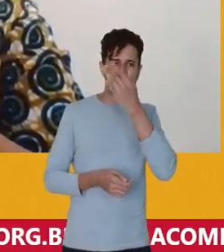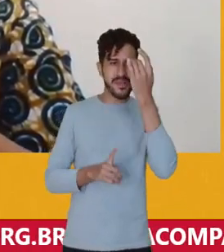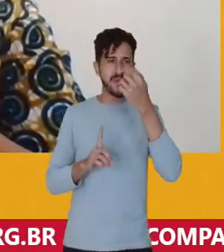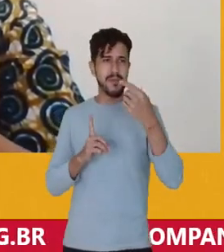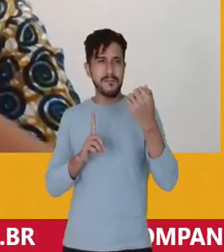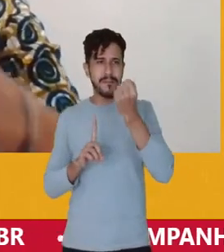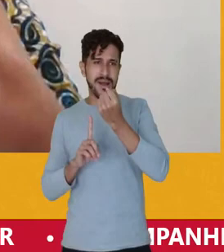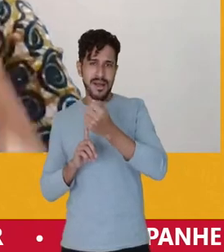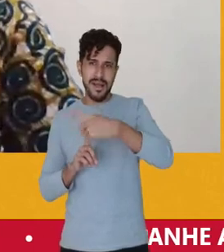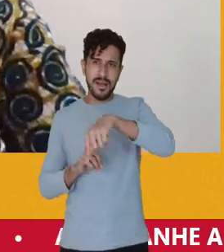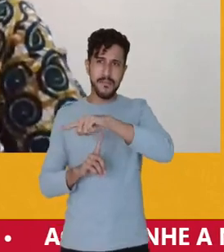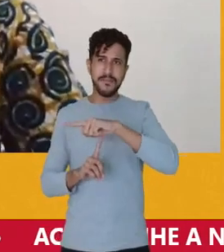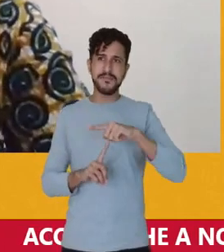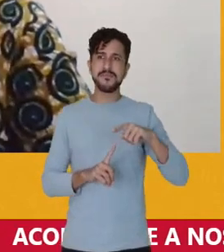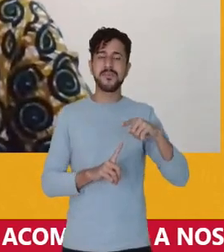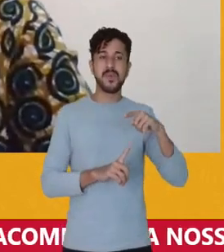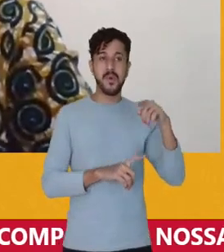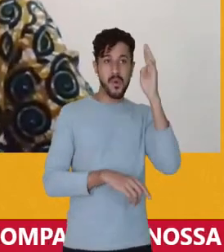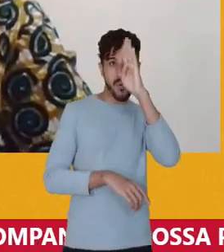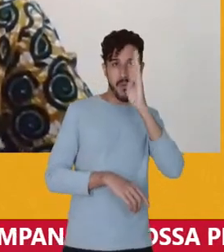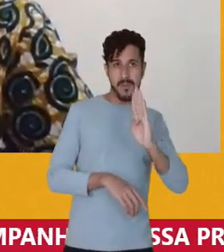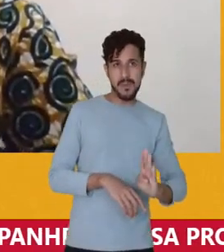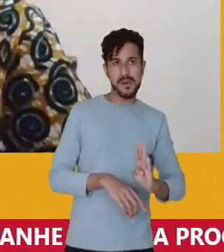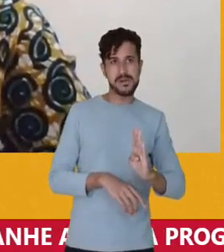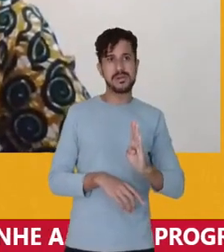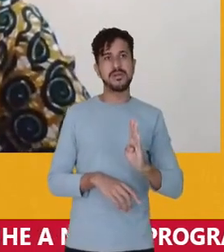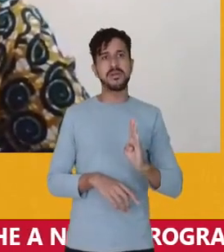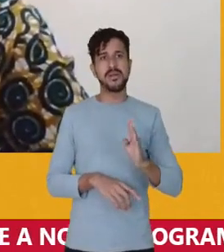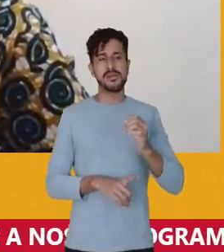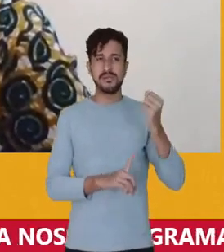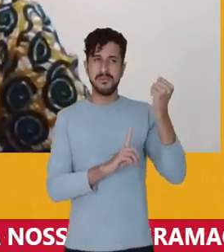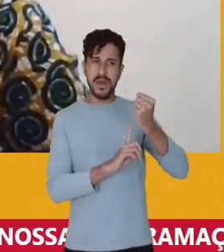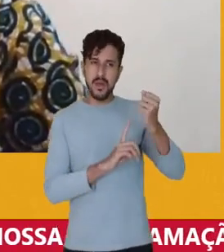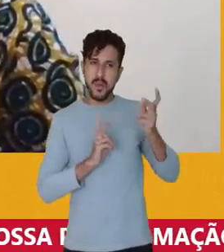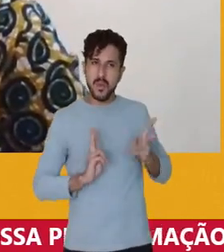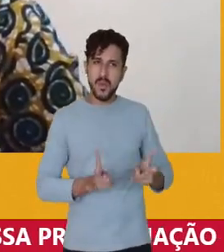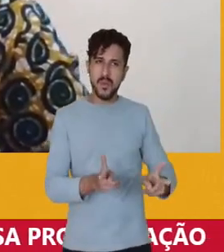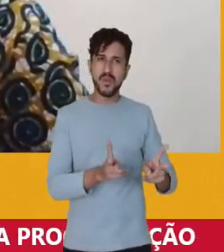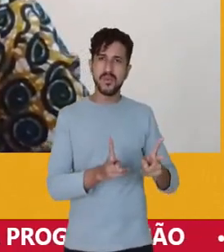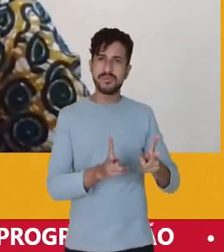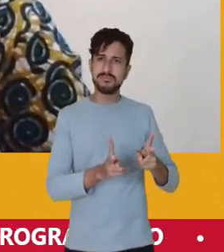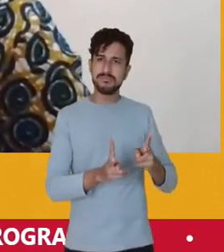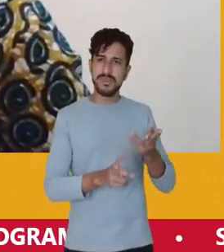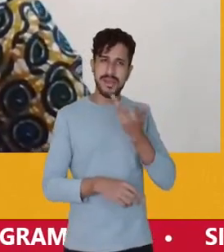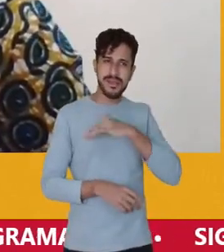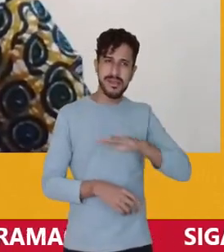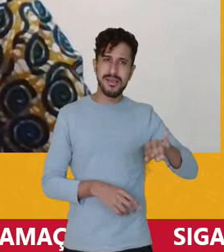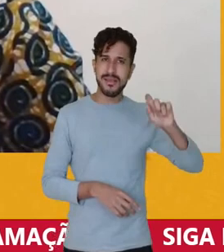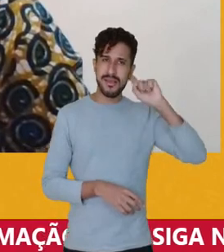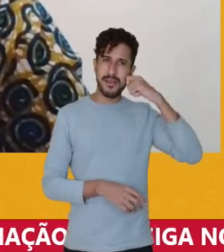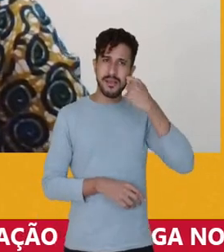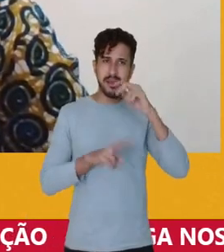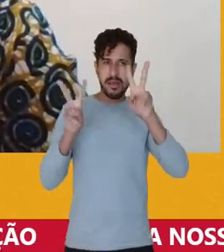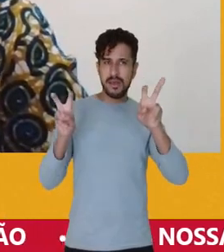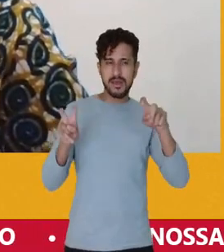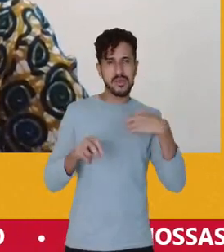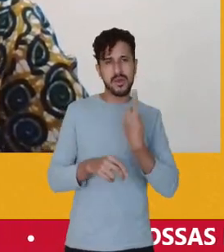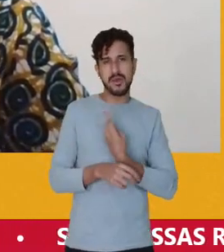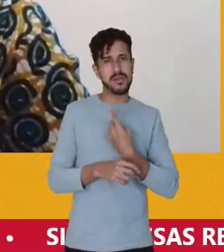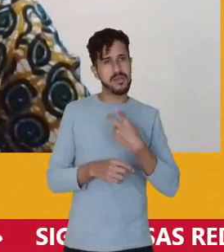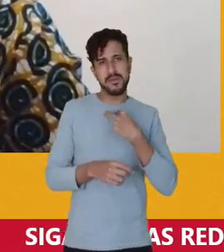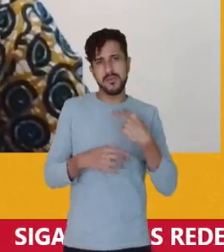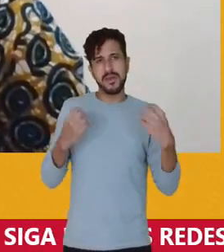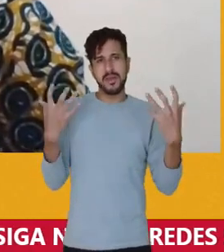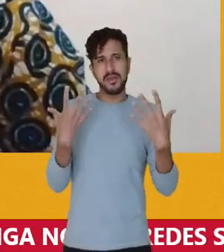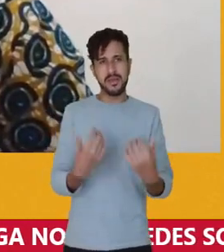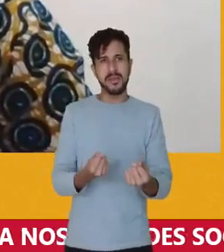Estado brasileiro, como a Cris bem lembrou, matou e continua matando as nossas crianças, né? E isso a gente não pode permitir.